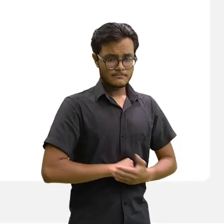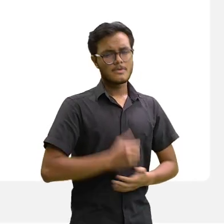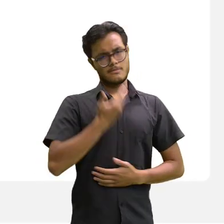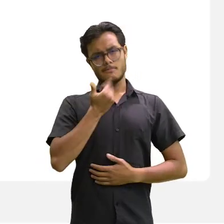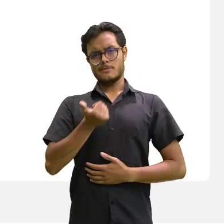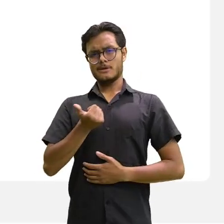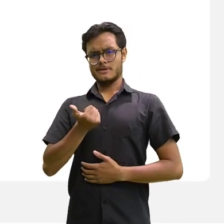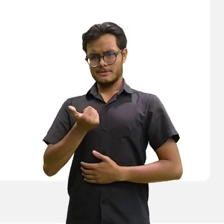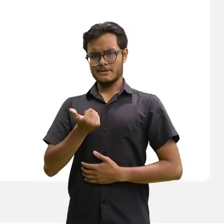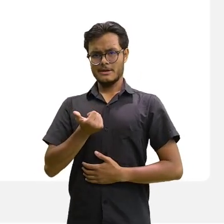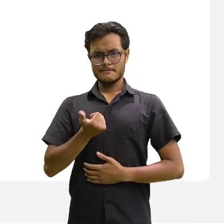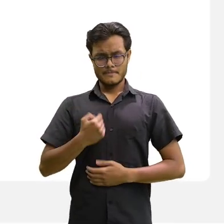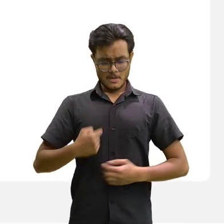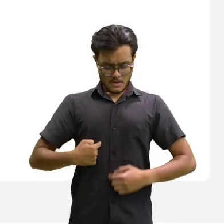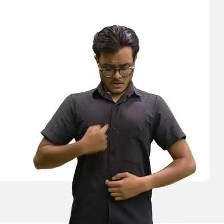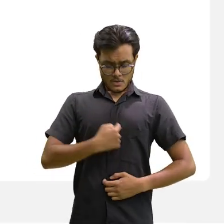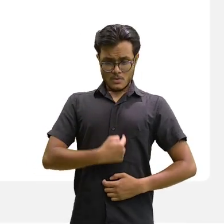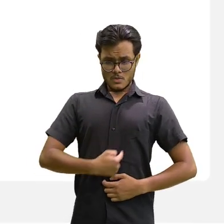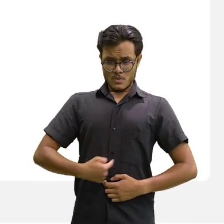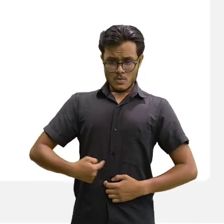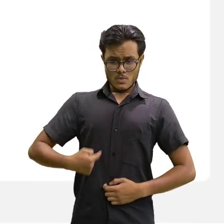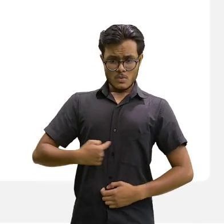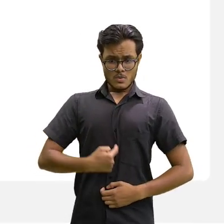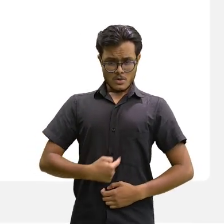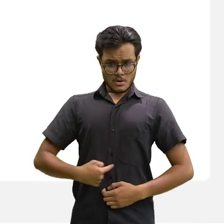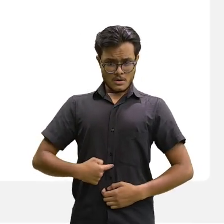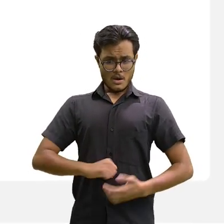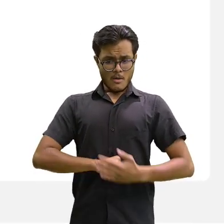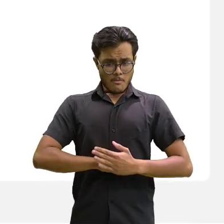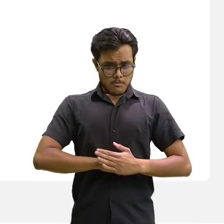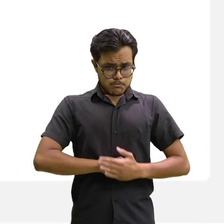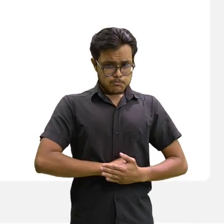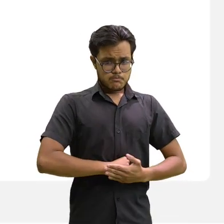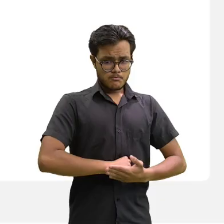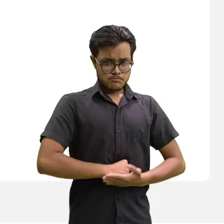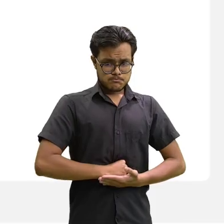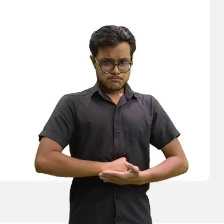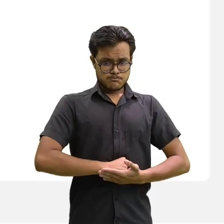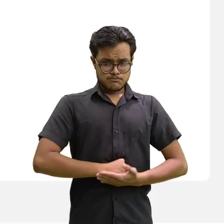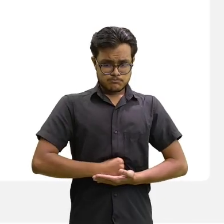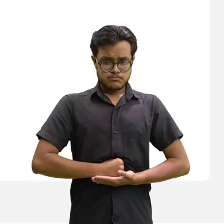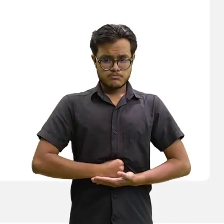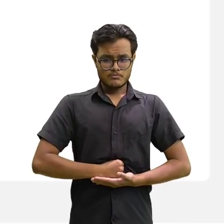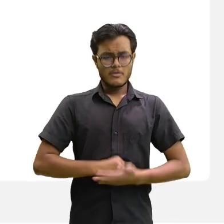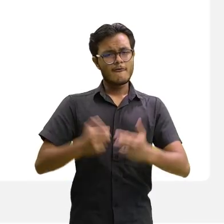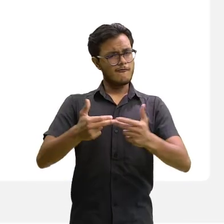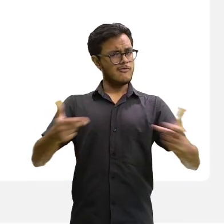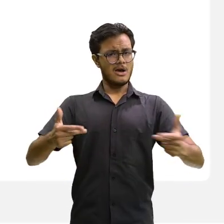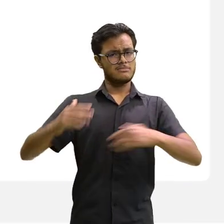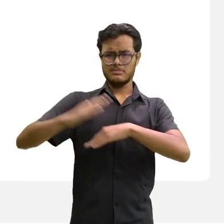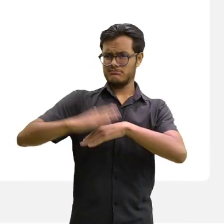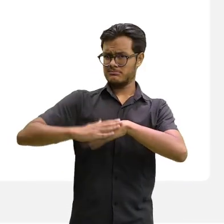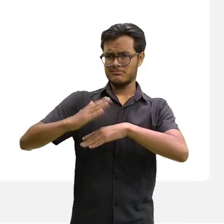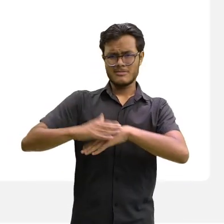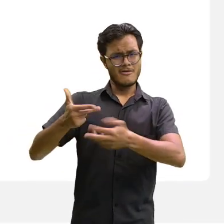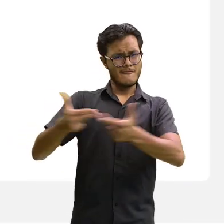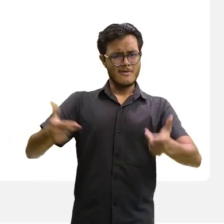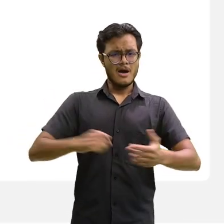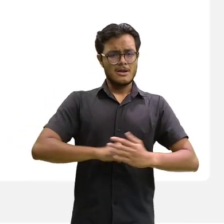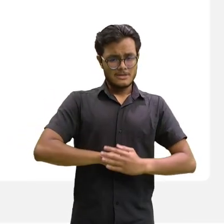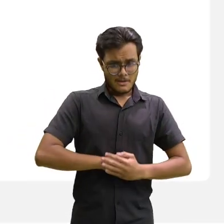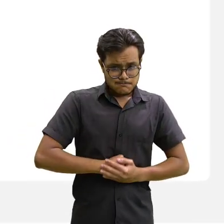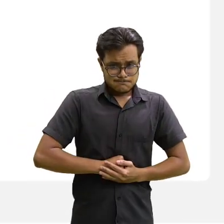de boca do estômago, né? E faz essas compressões várias vezes, empurrando o